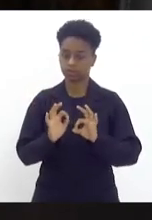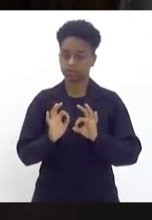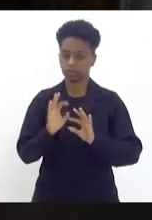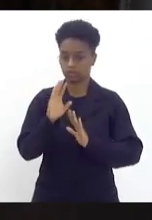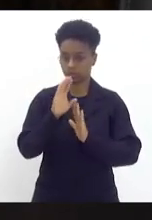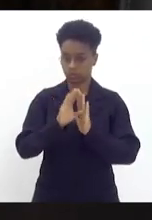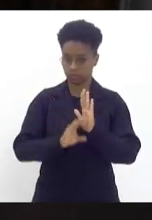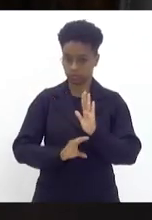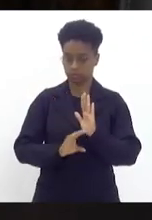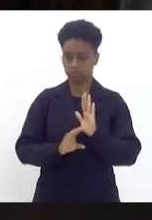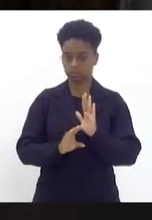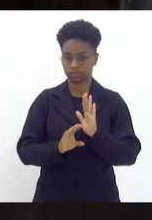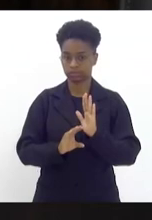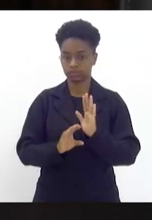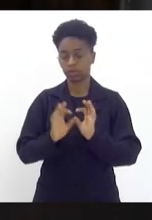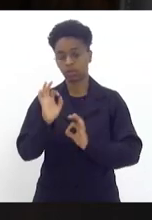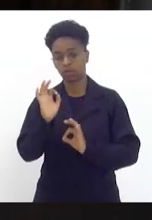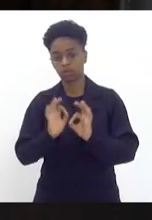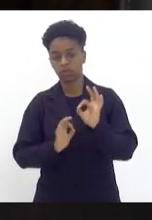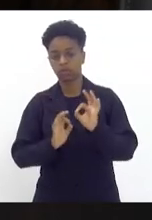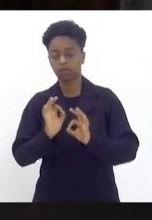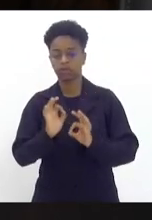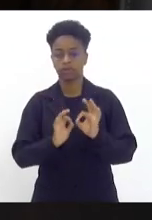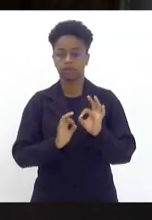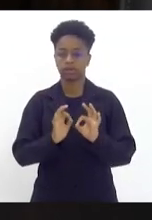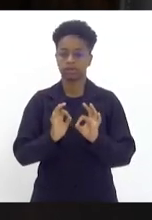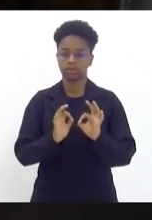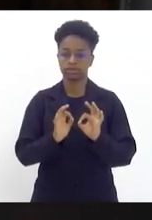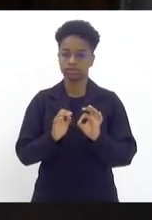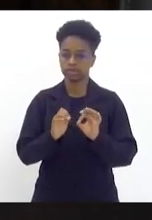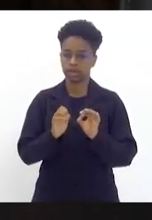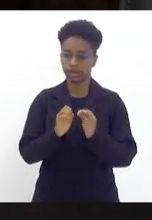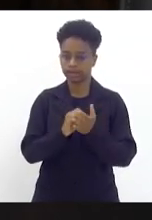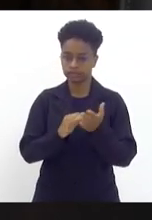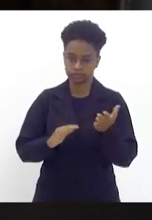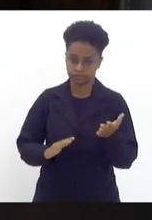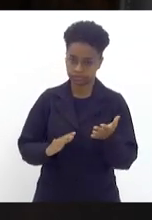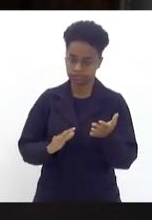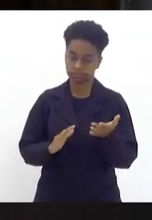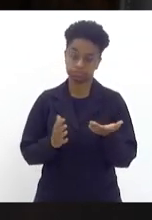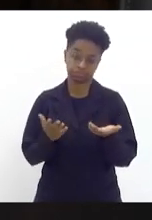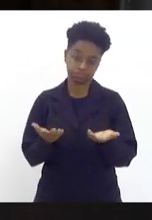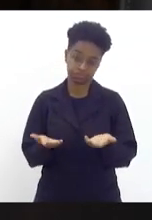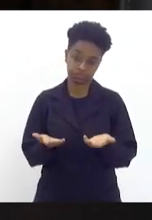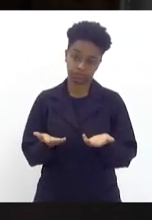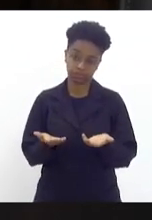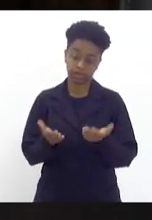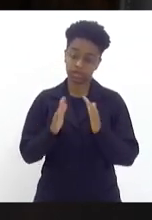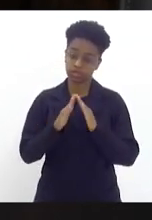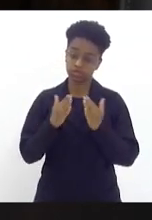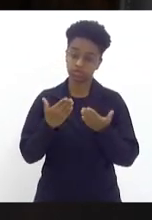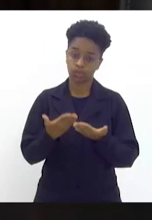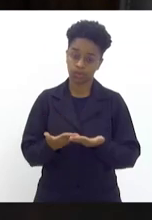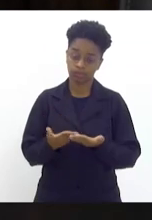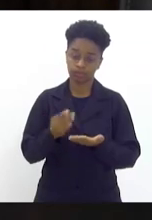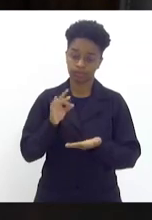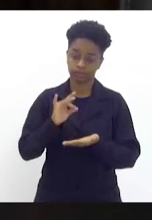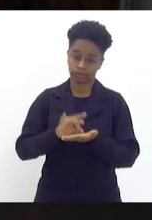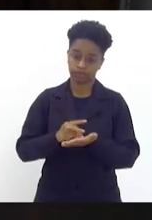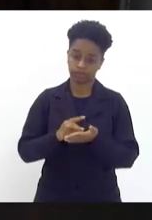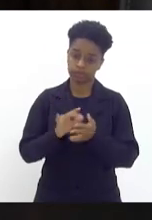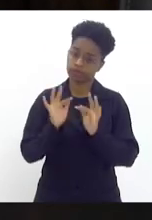de organizar esse currículo, né, de organizar as suas atividades, né? É a escola que no final